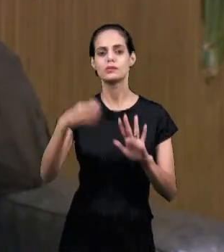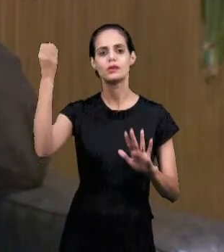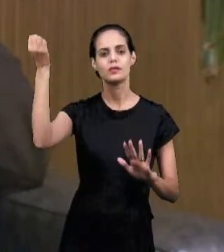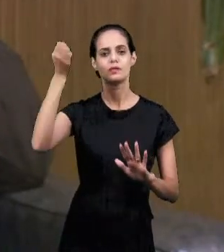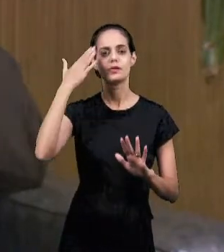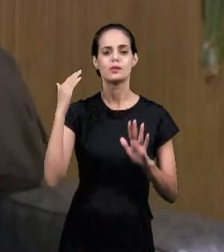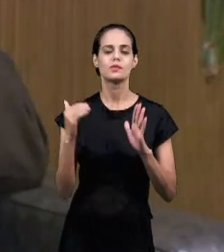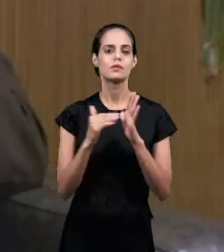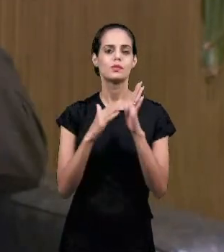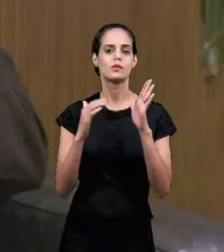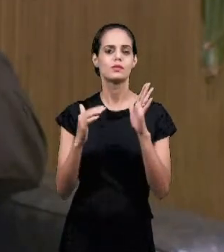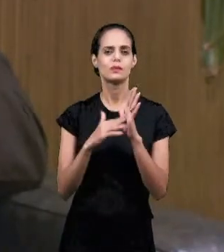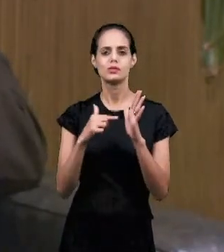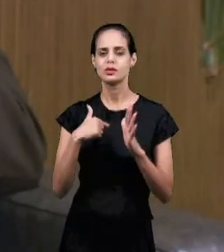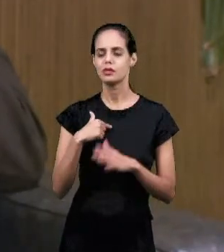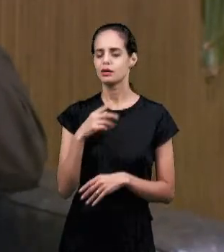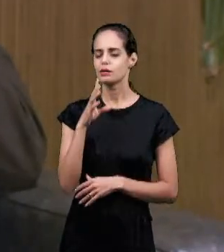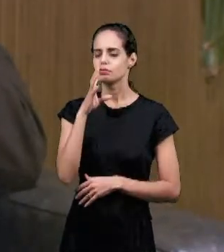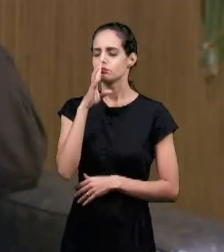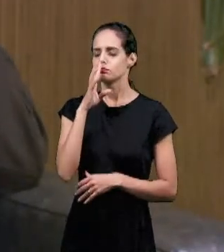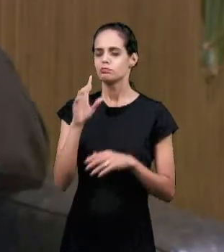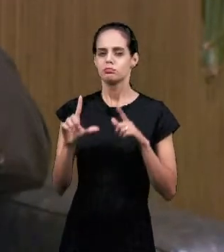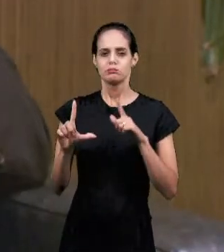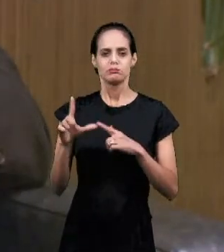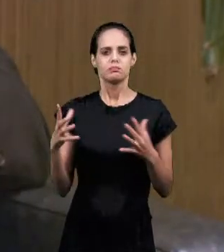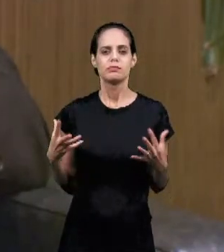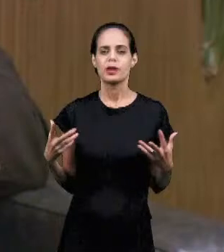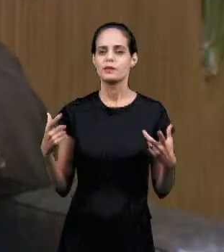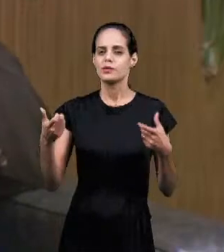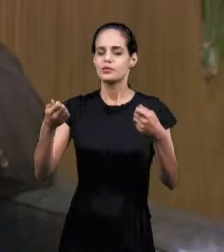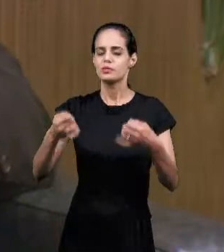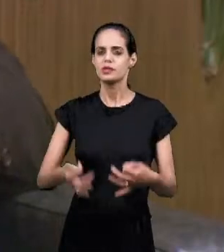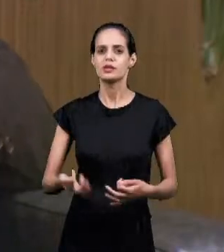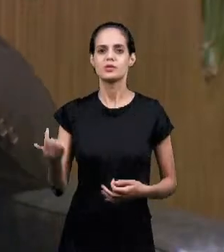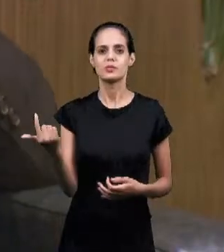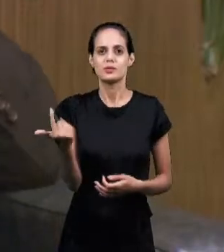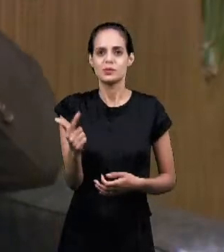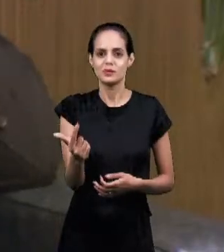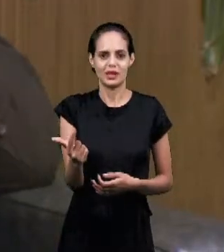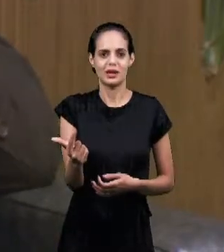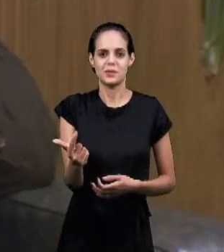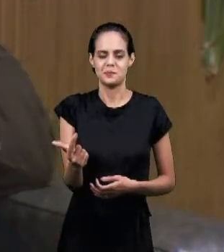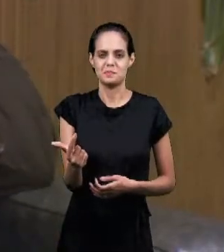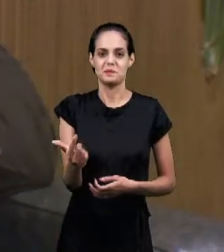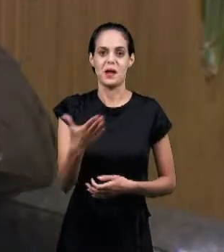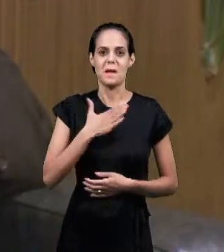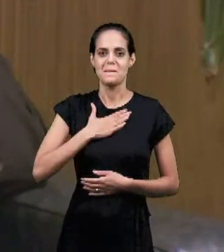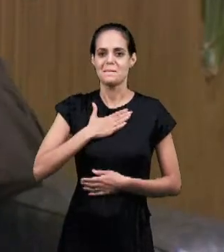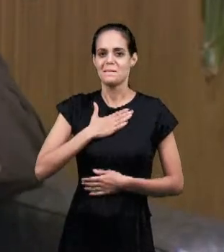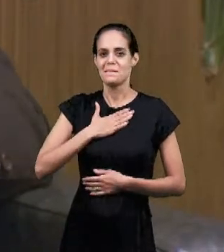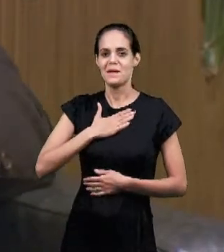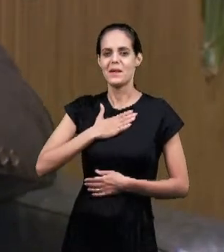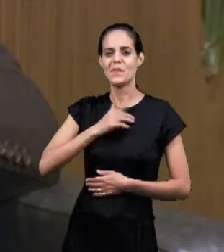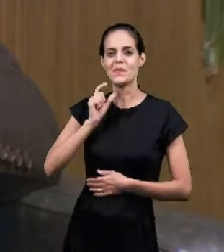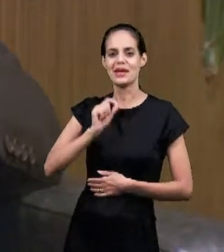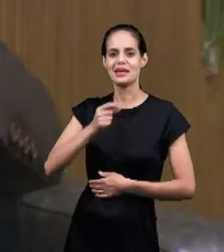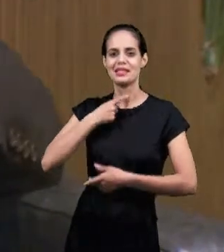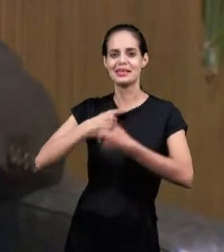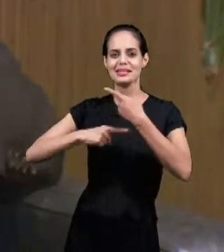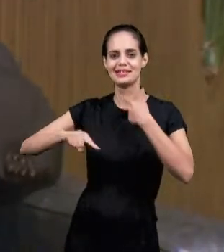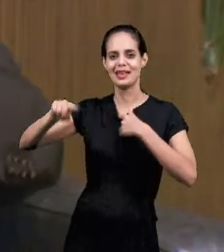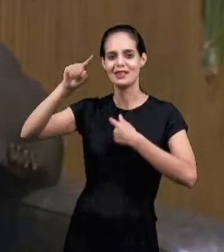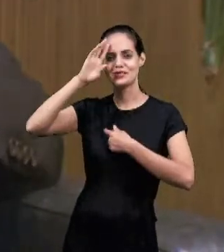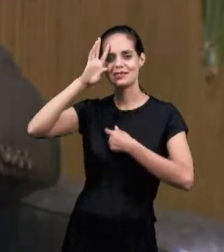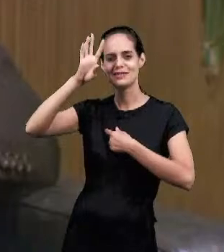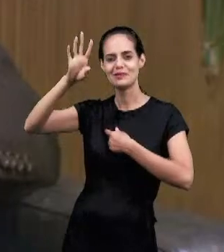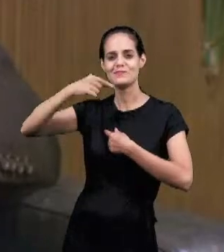admirado que louvor, a melodia, a letra, o um negócio assim não tem explicação. É isso mesmo. Eu, para dizer assim, o meu sonho de consumo é um dia